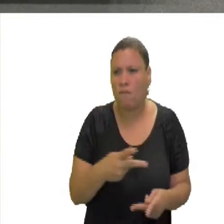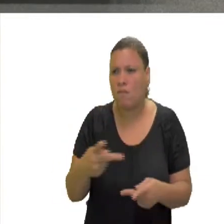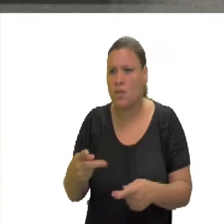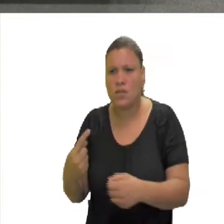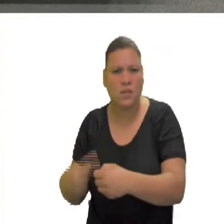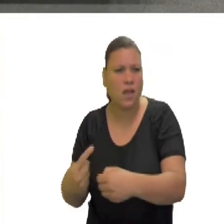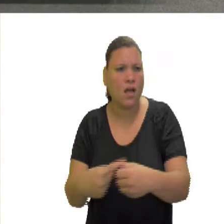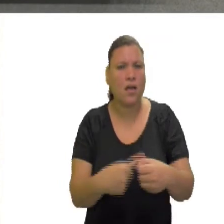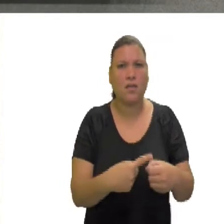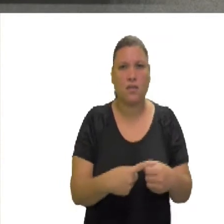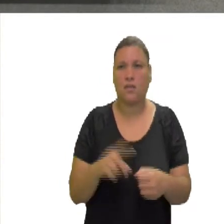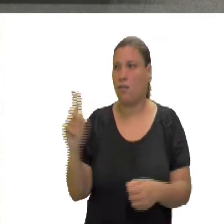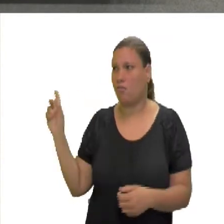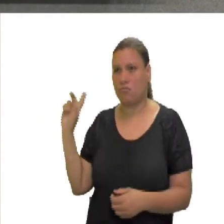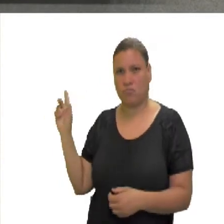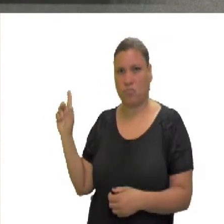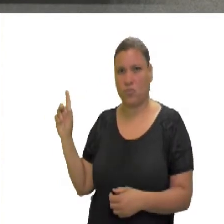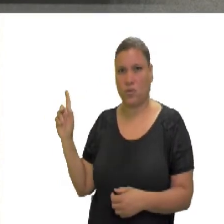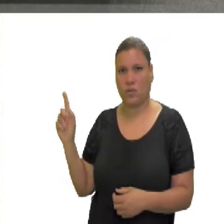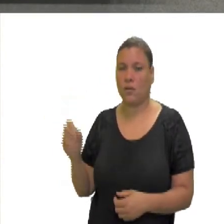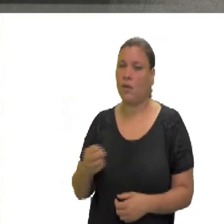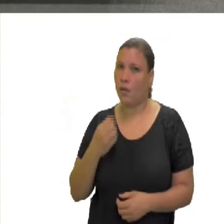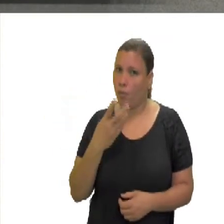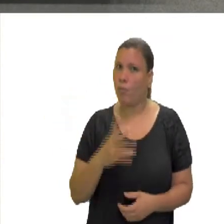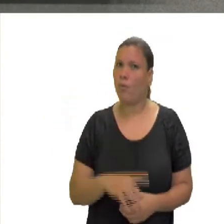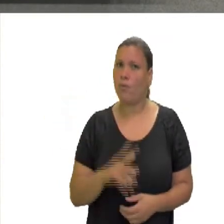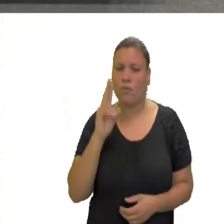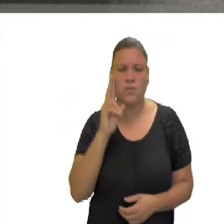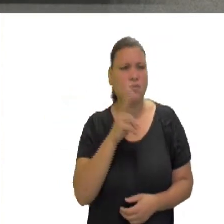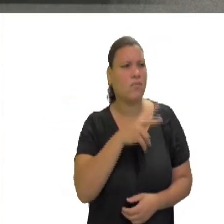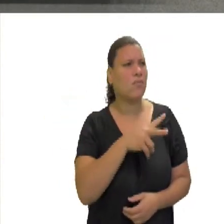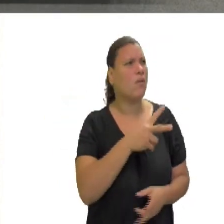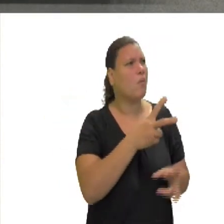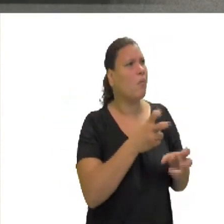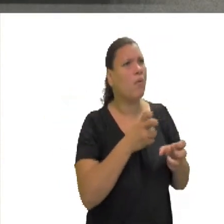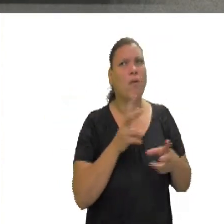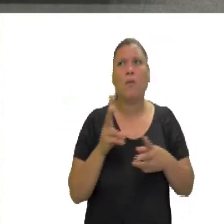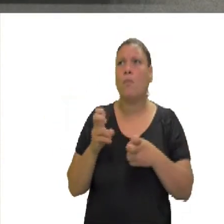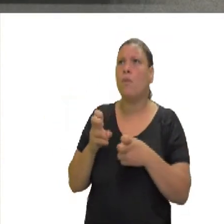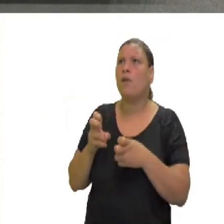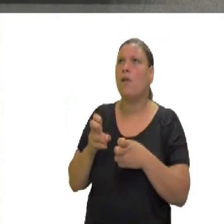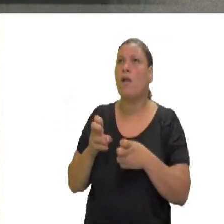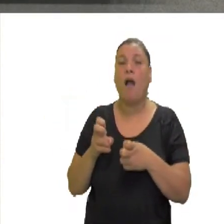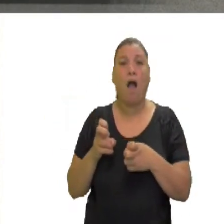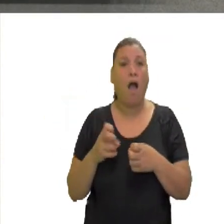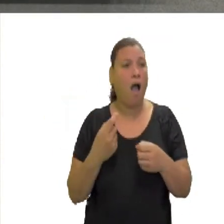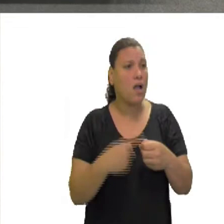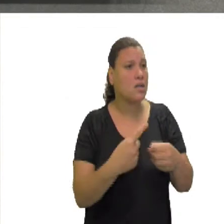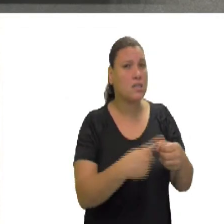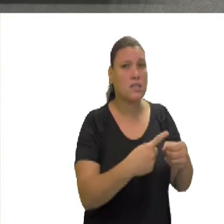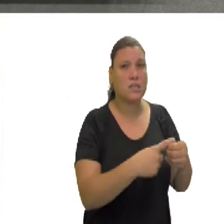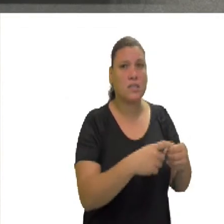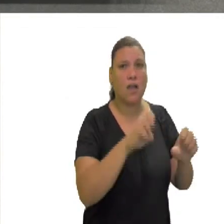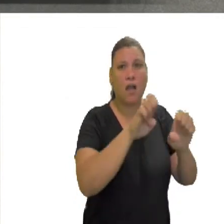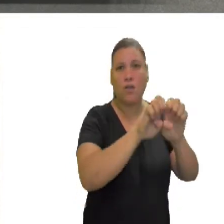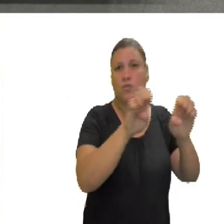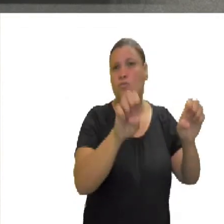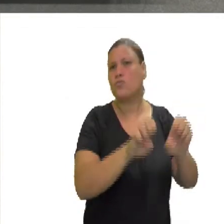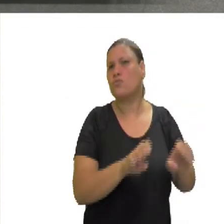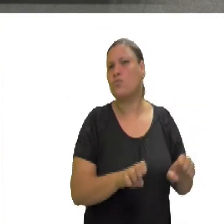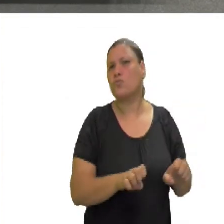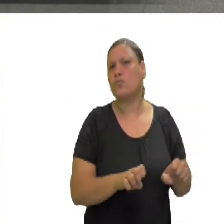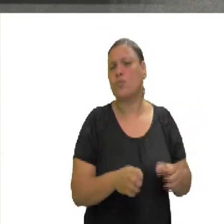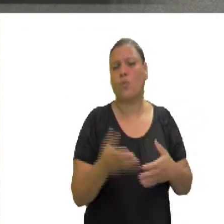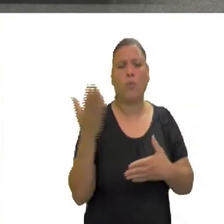estrutura bem antiga, bem daquela época, não é tão moderna. E eles fazem de tudo para preservar